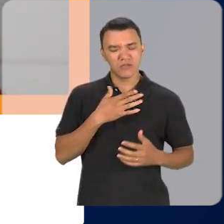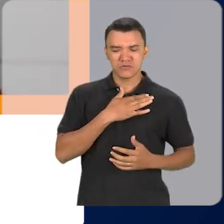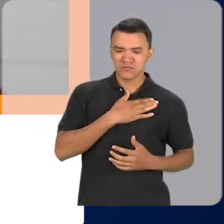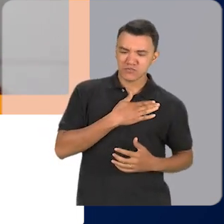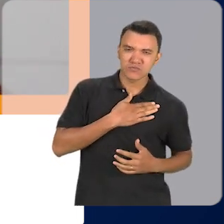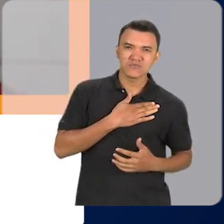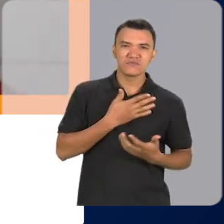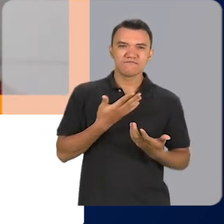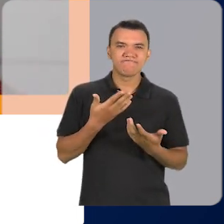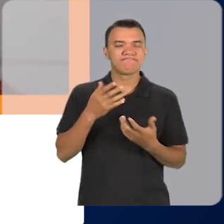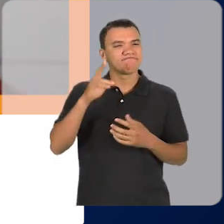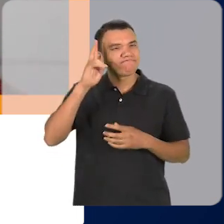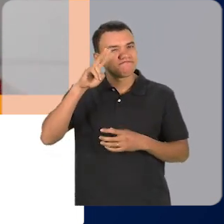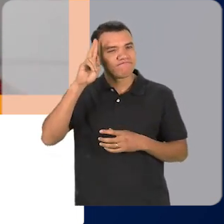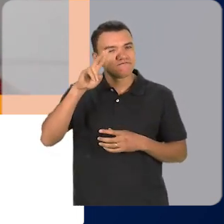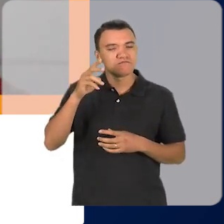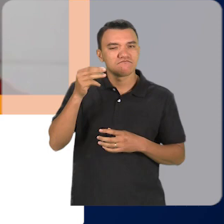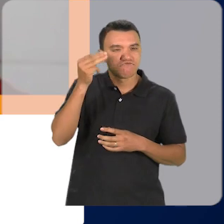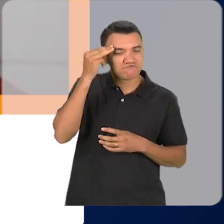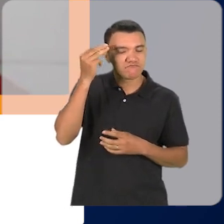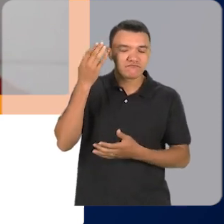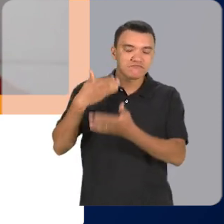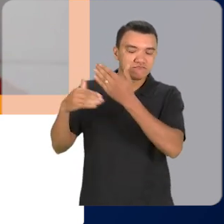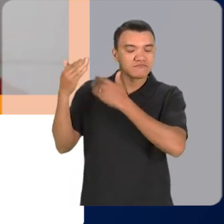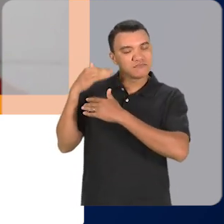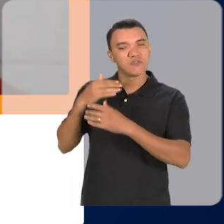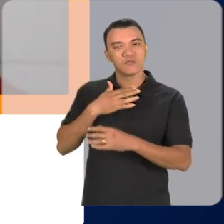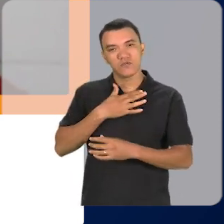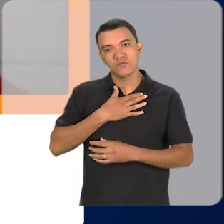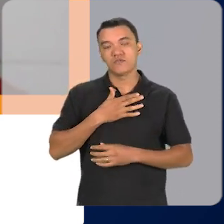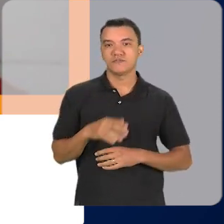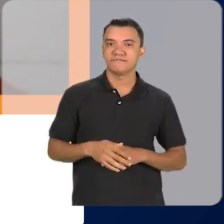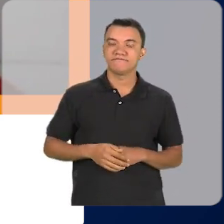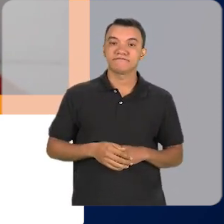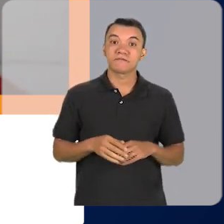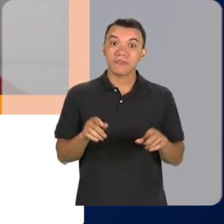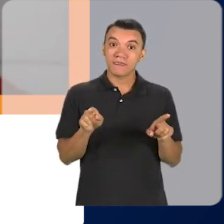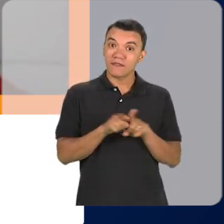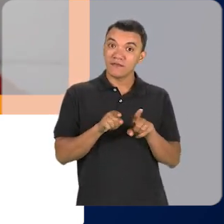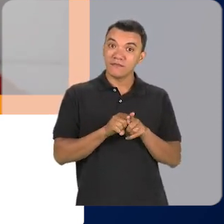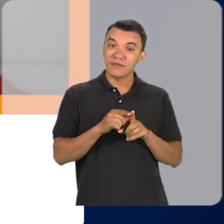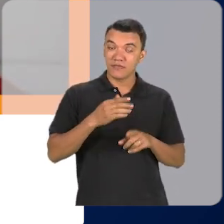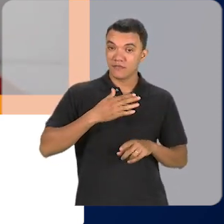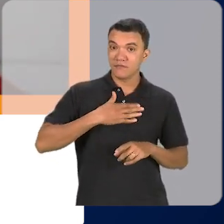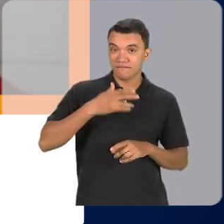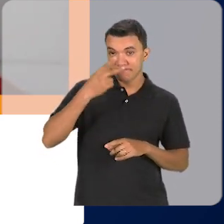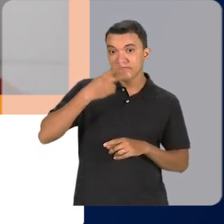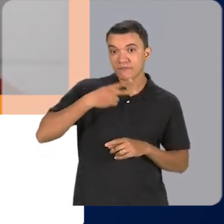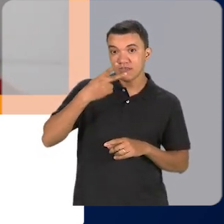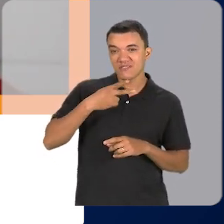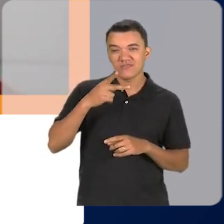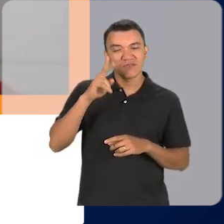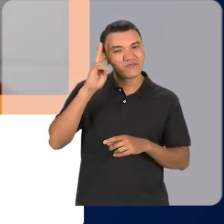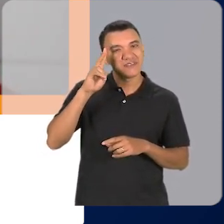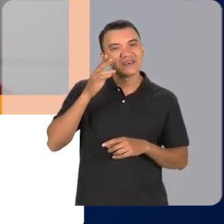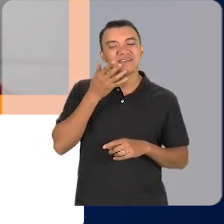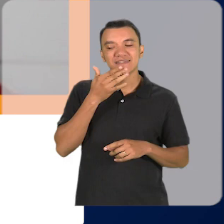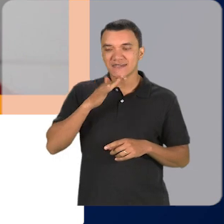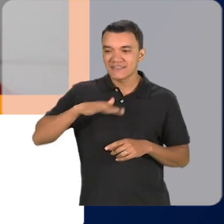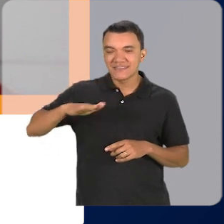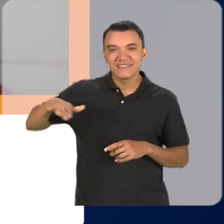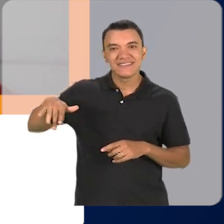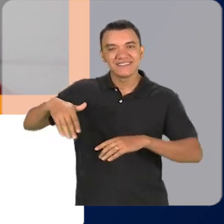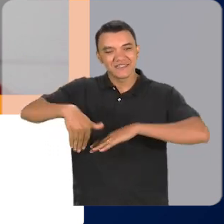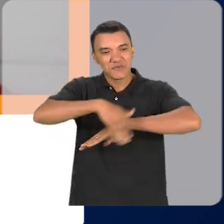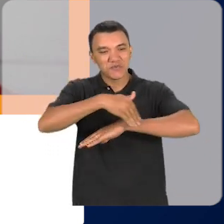memória. E também baseado nos meus registros pessoais de infância, de criança